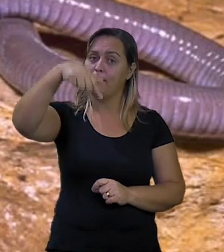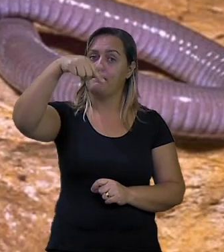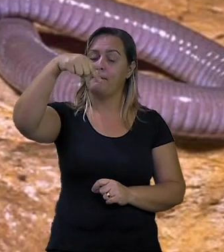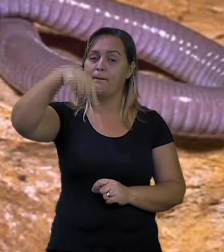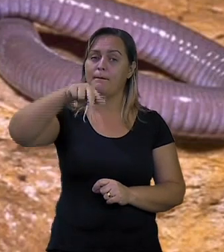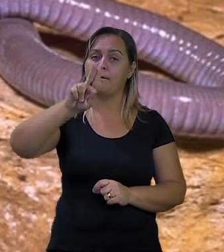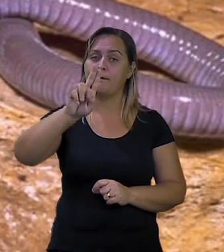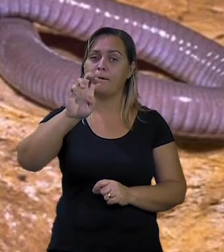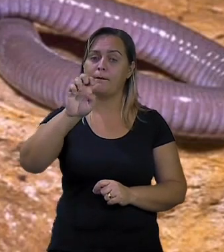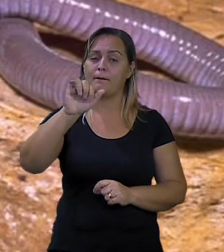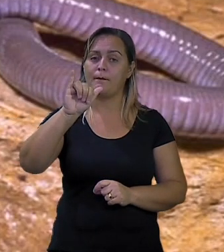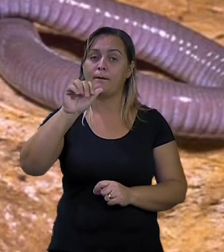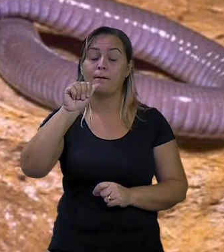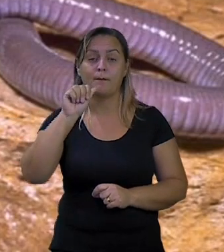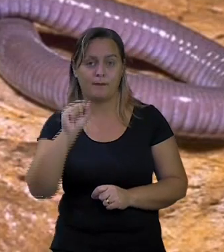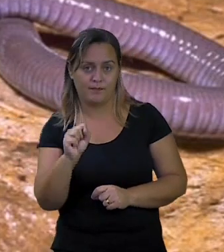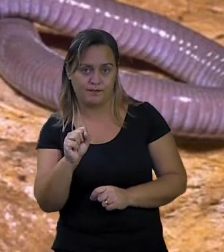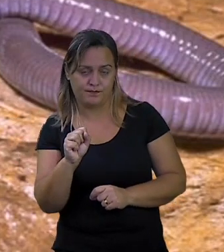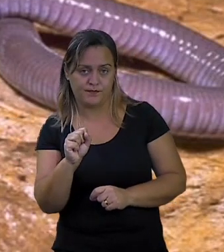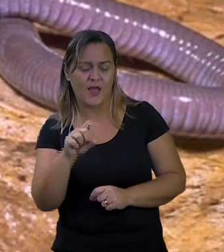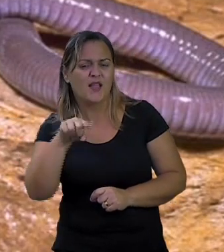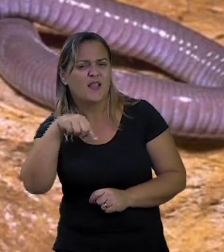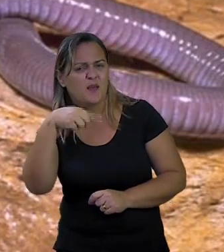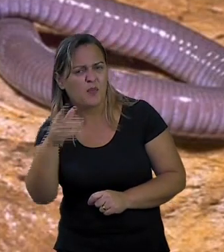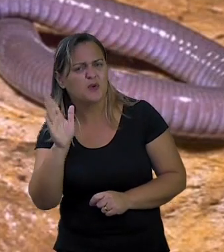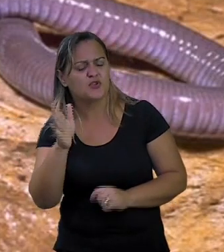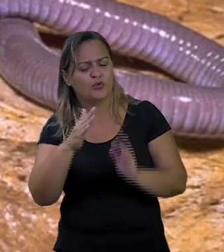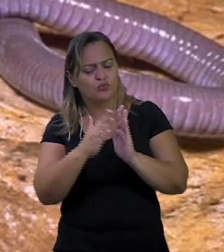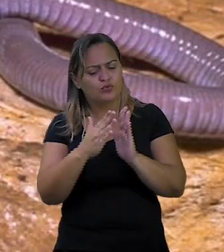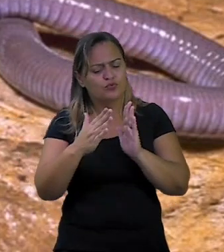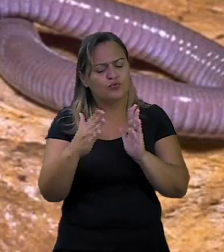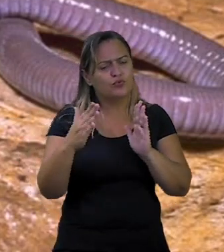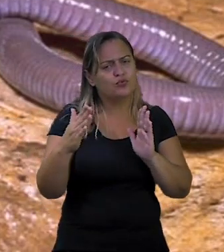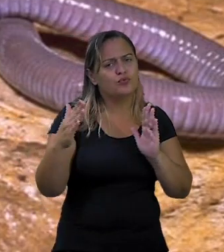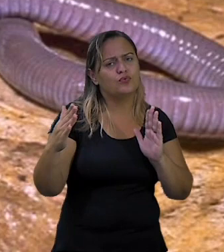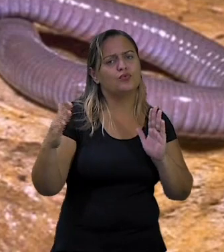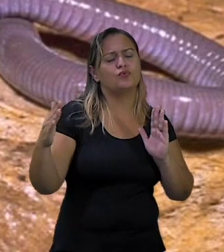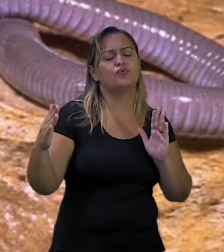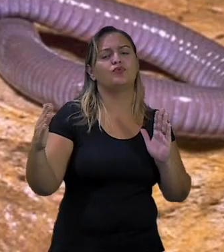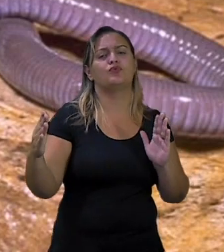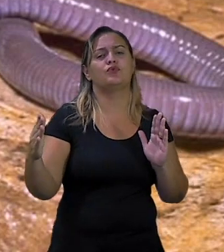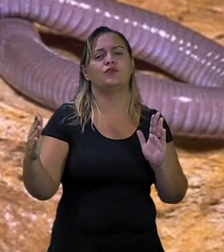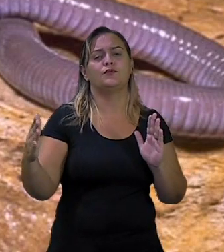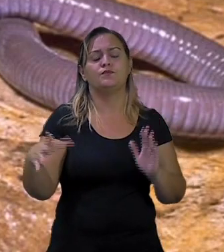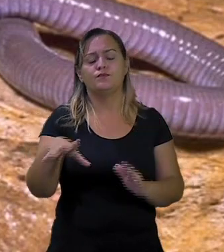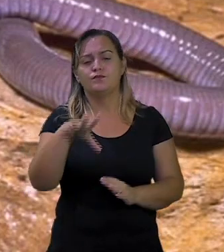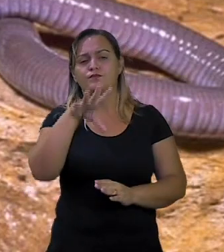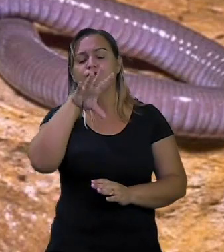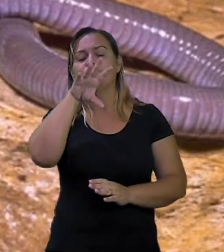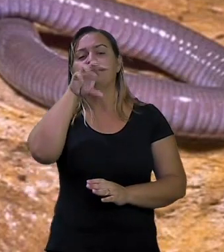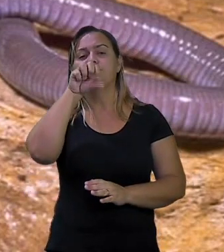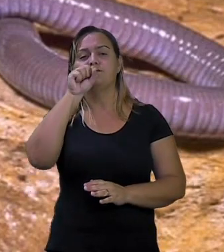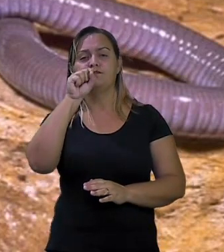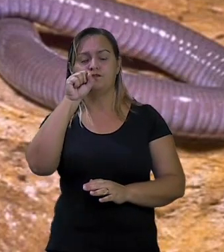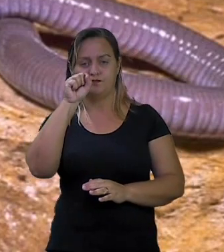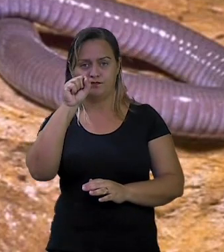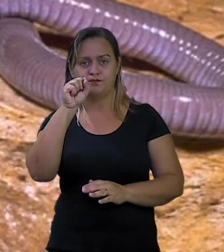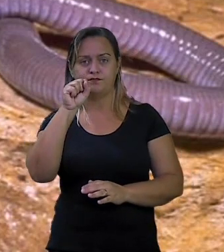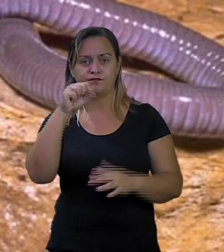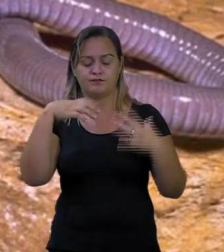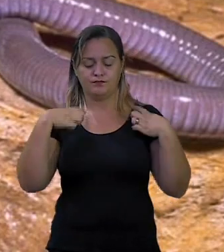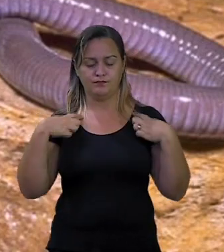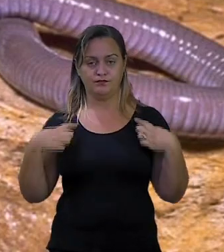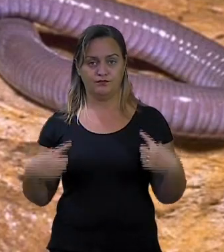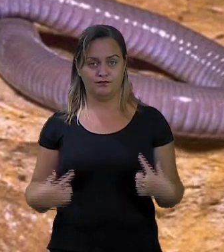falou bom e uma respiração que traz aí todo processo através